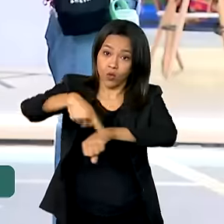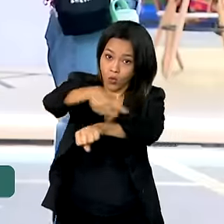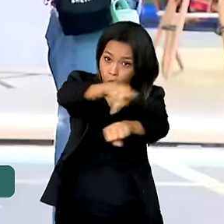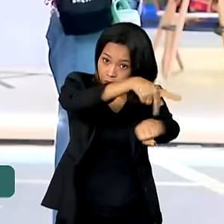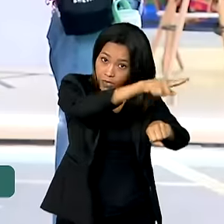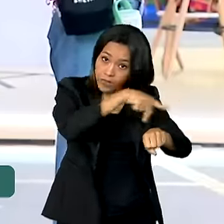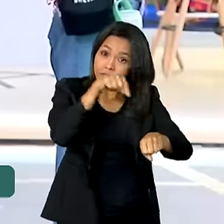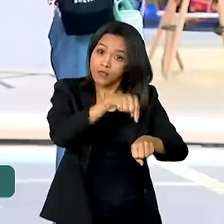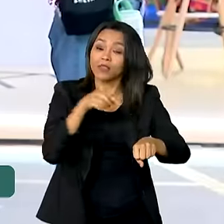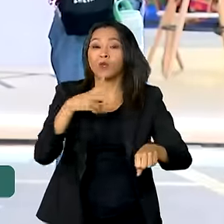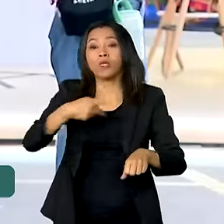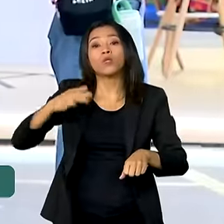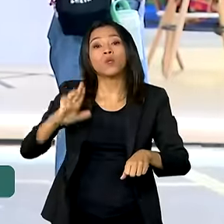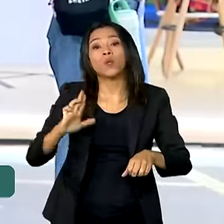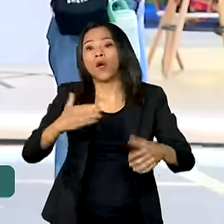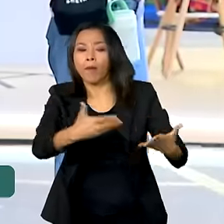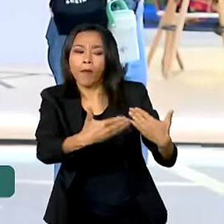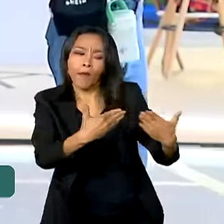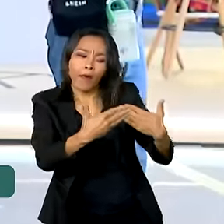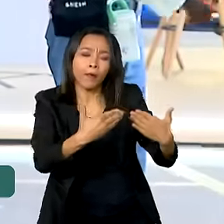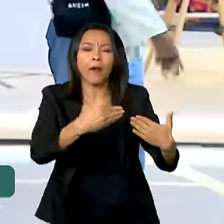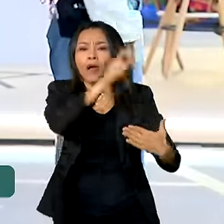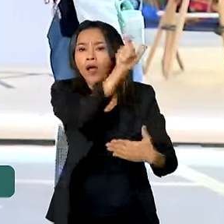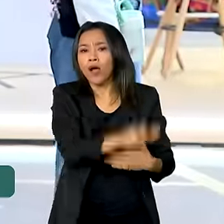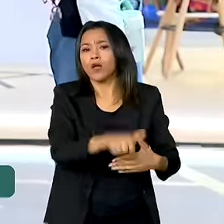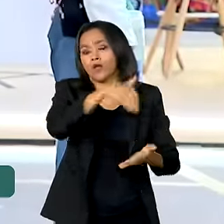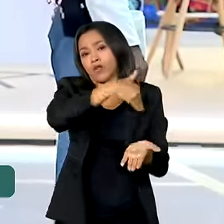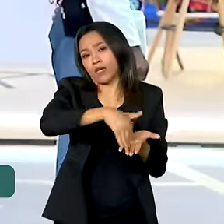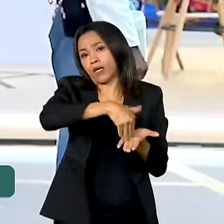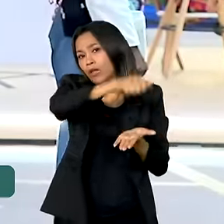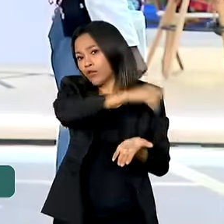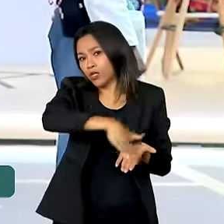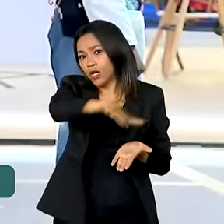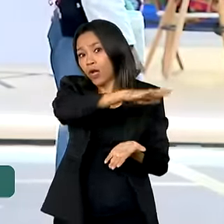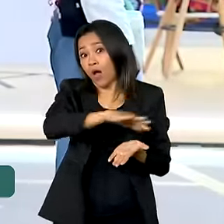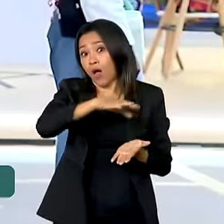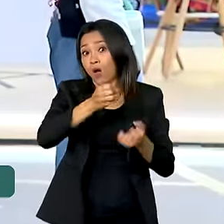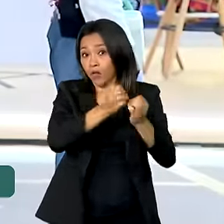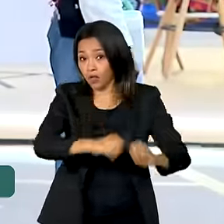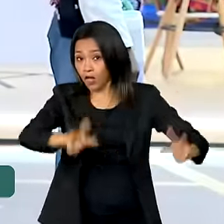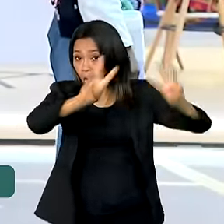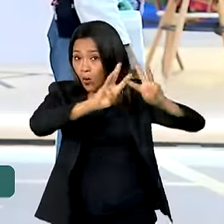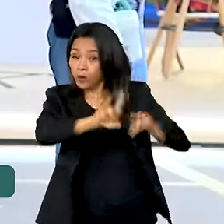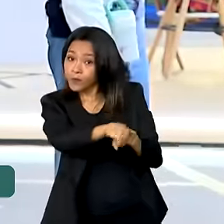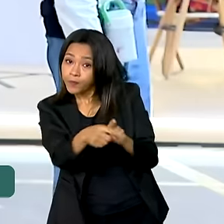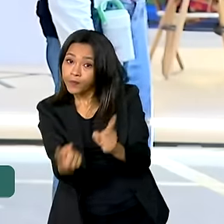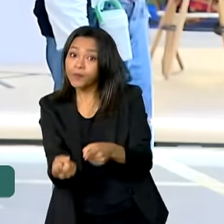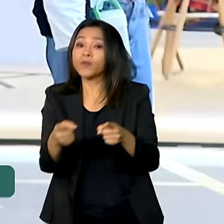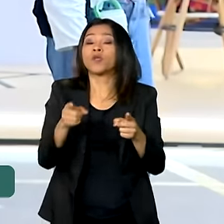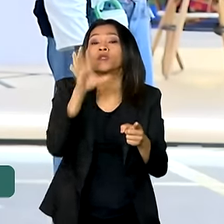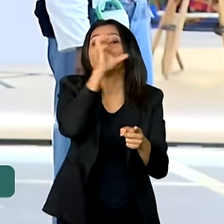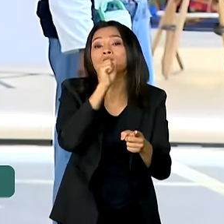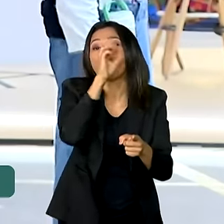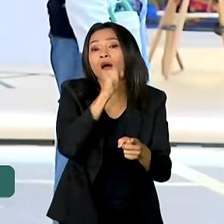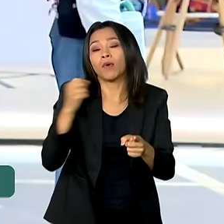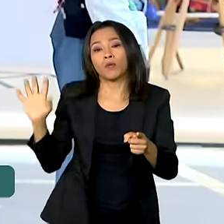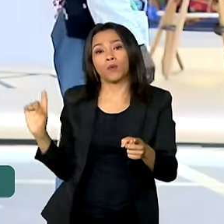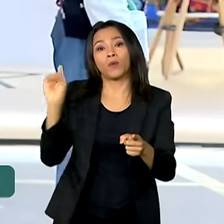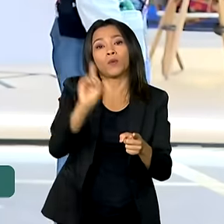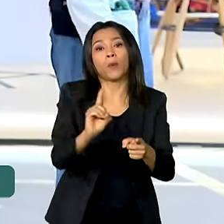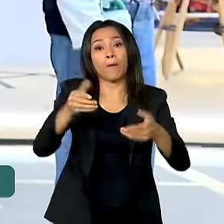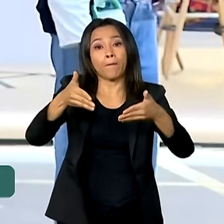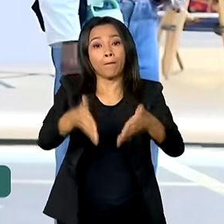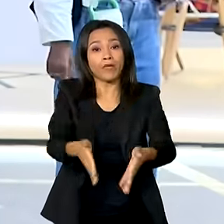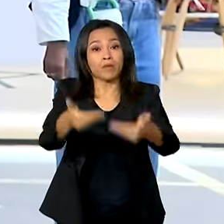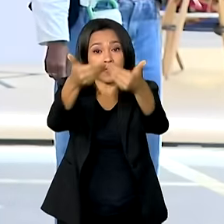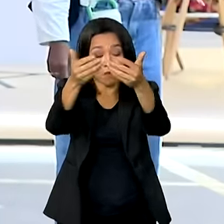bilaterais, está o secretário-geral das Nações Unidas, Antônio Guterres. No sábado, Lula participa do encerramento